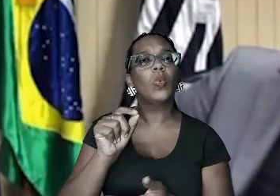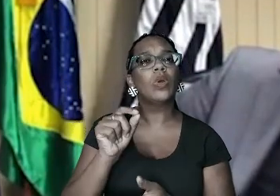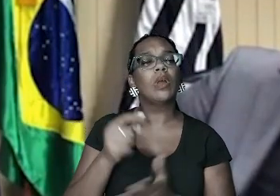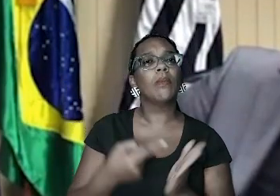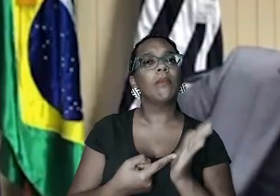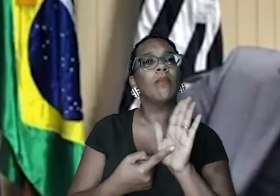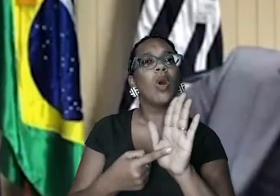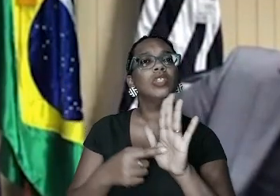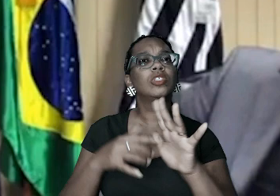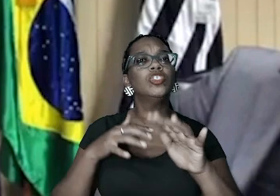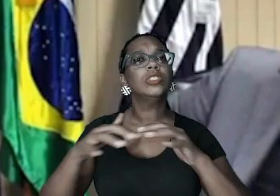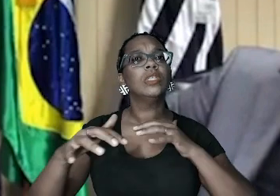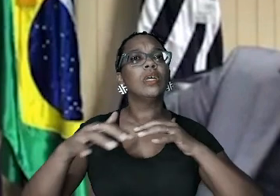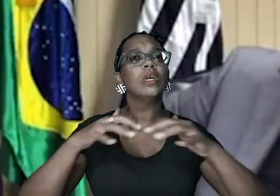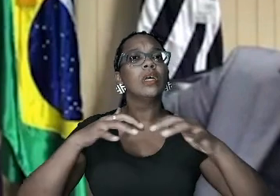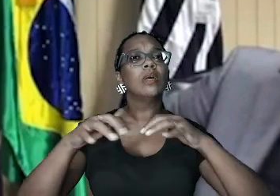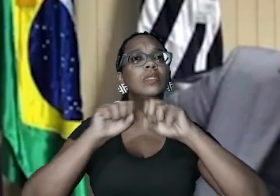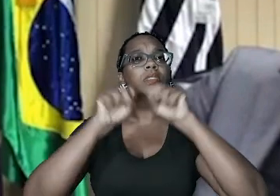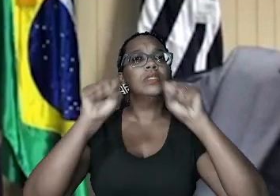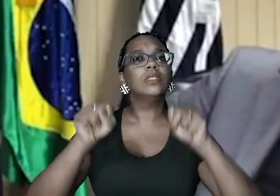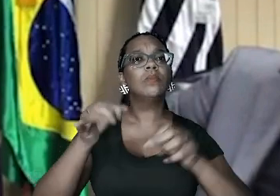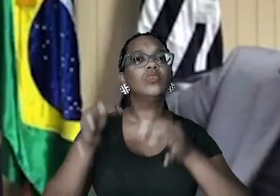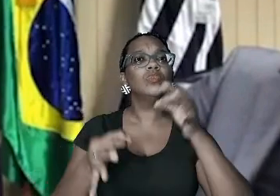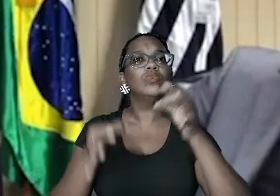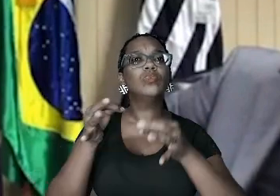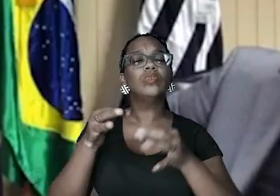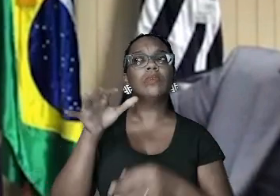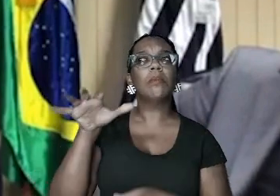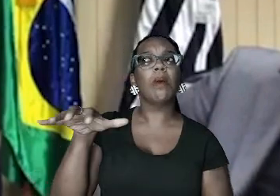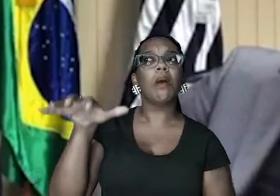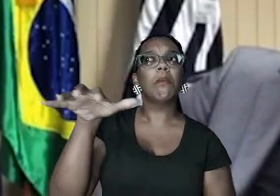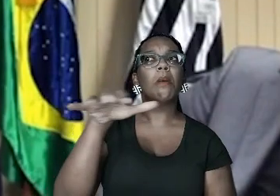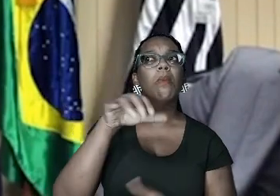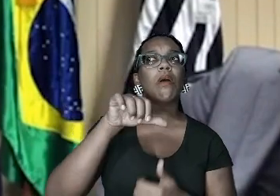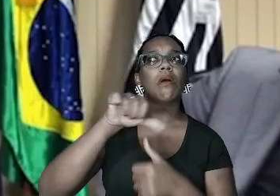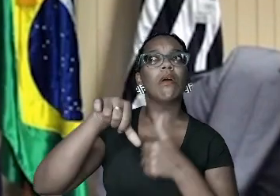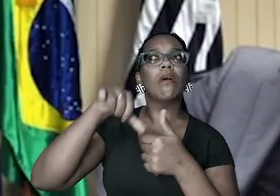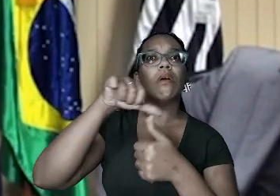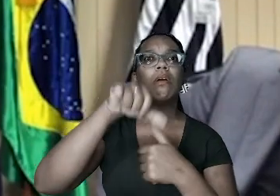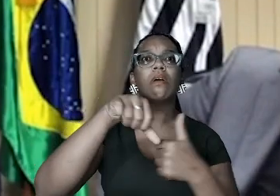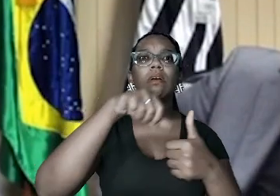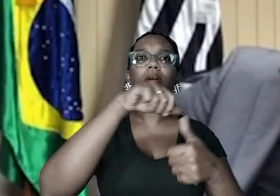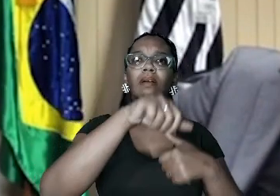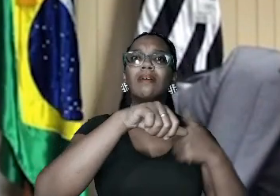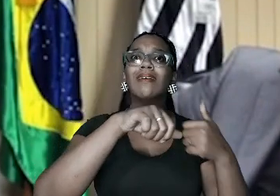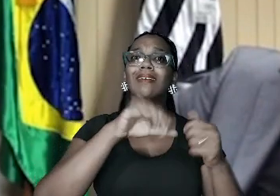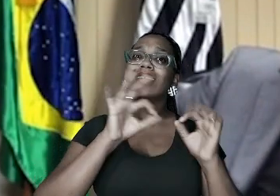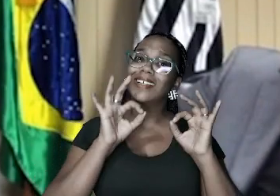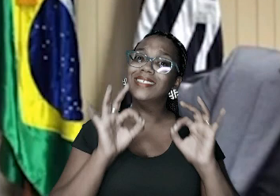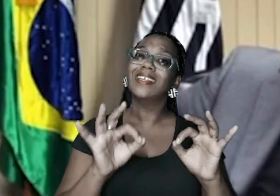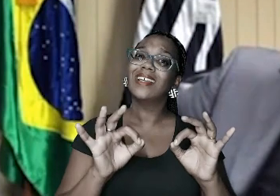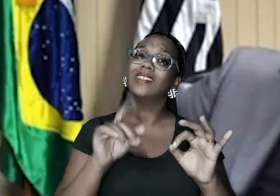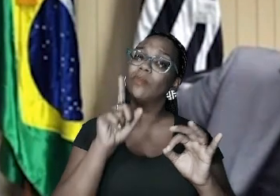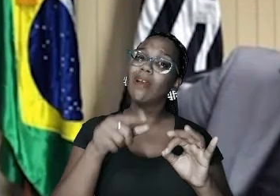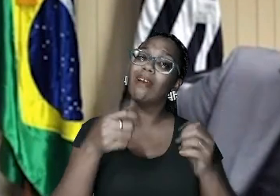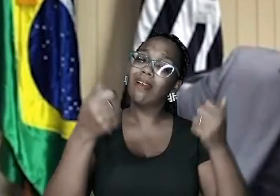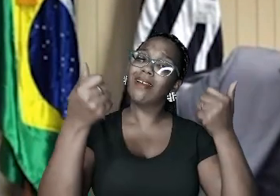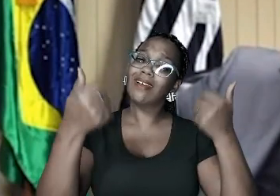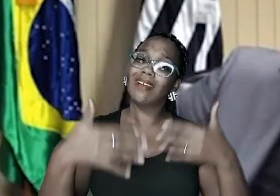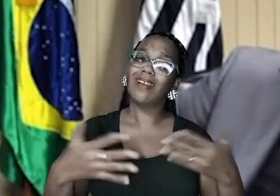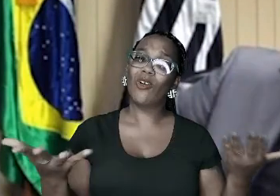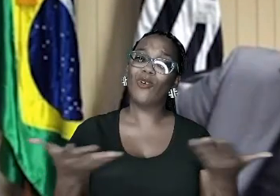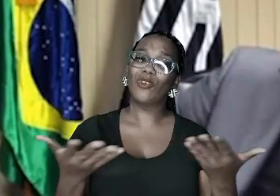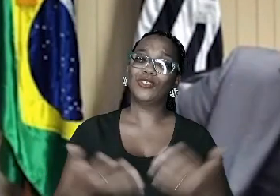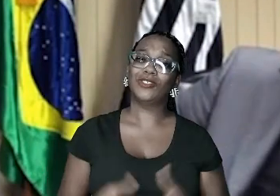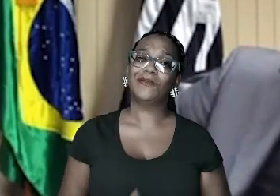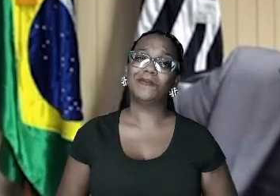que ela mostra uma dinâmica do sistema jurídico diante de determinadas inovações